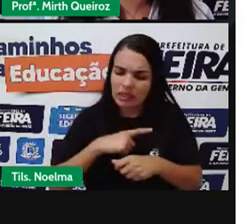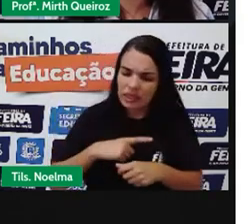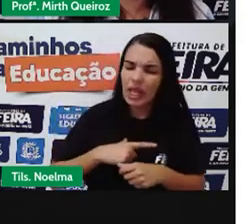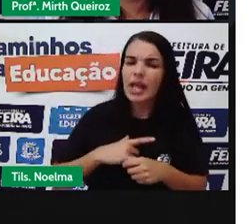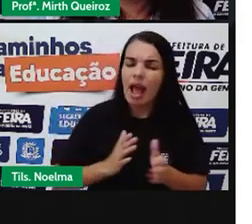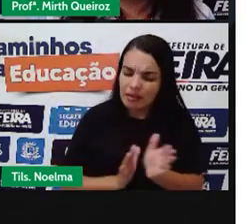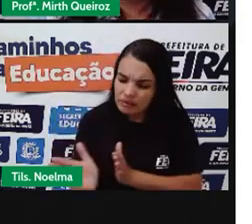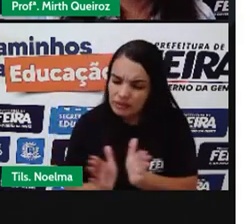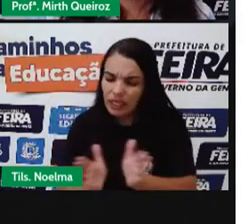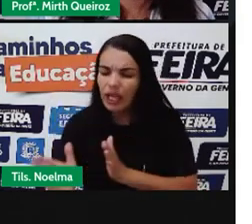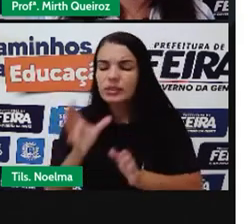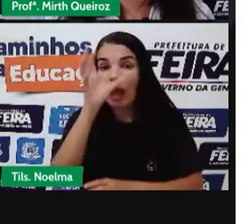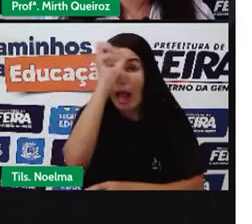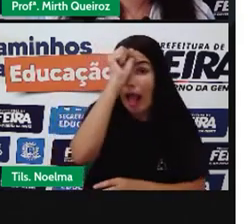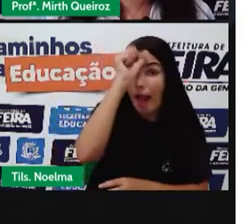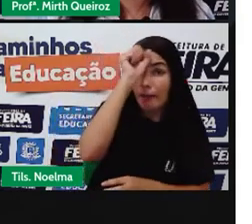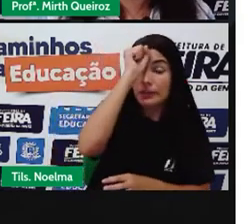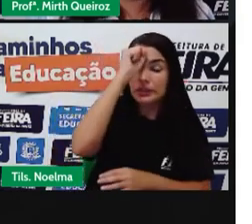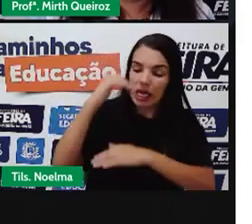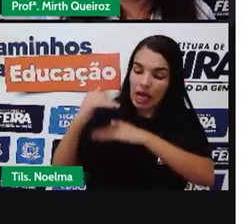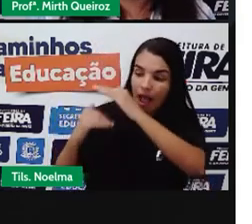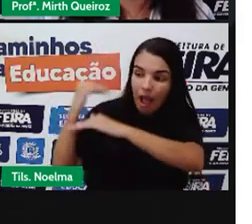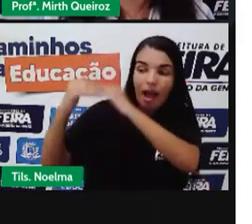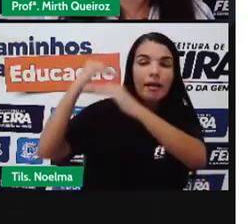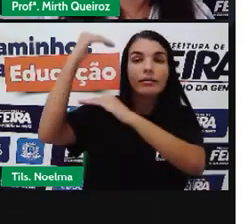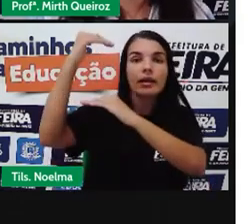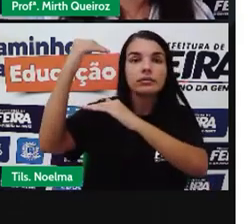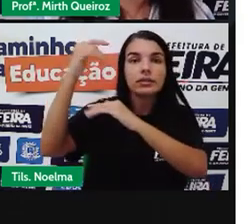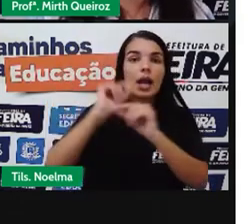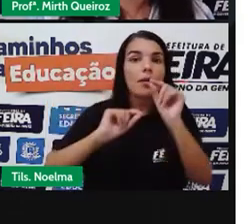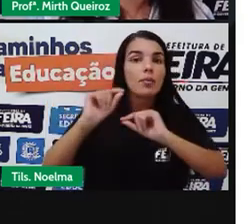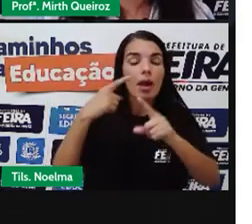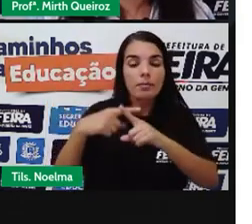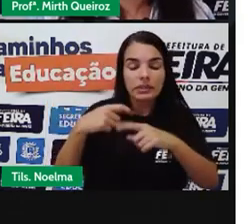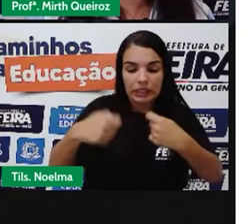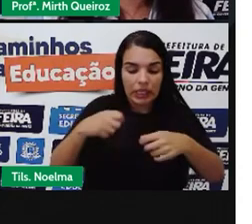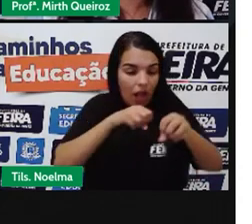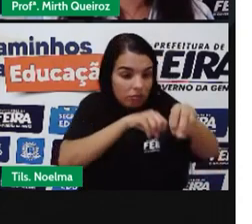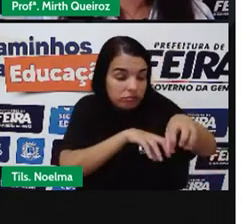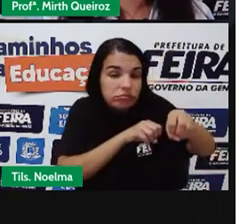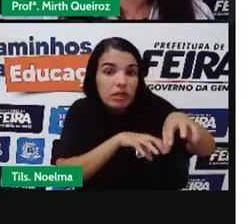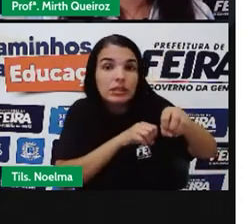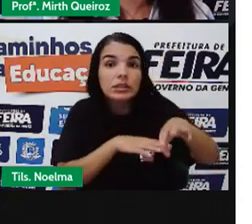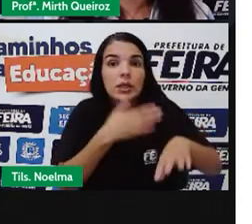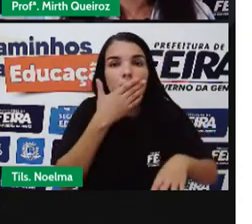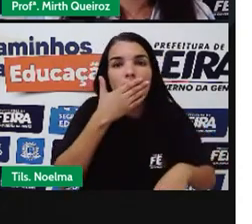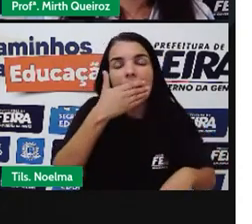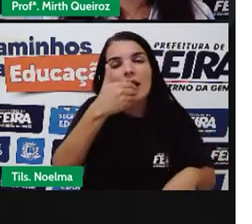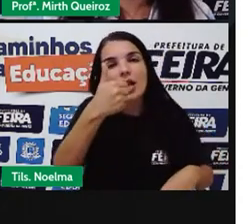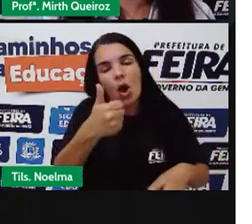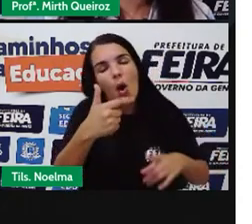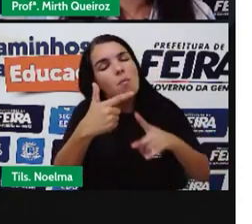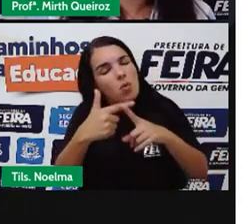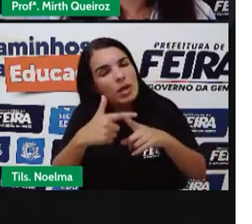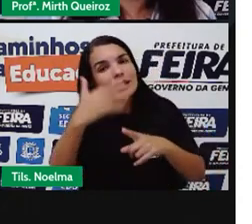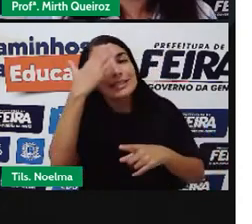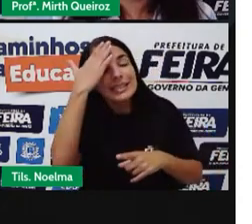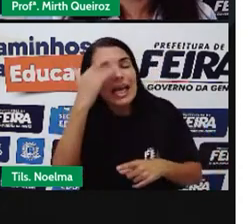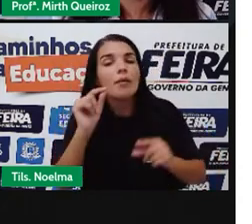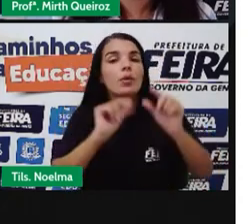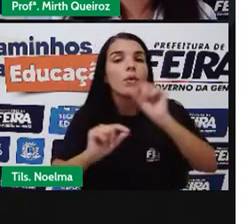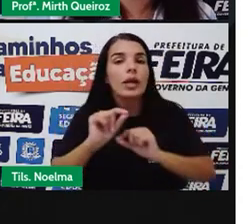de aprender, de crescer a partir dessa educação, uma vez que é a partir